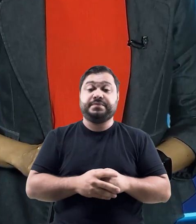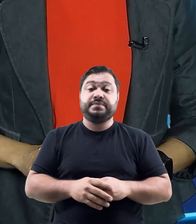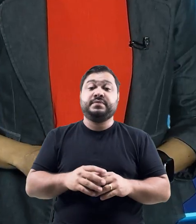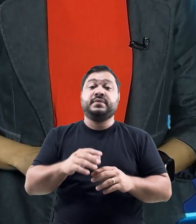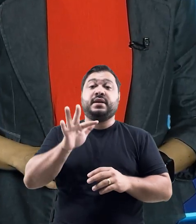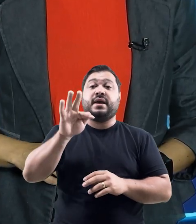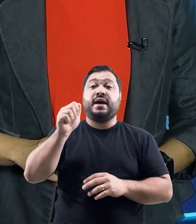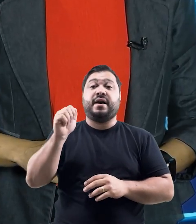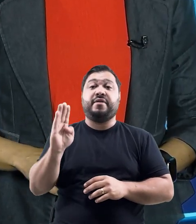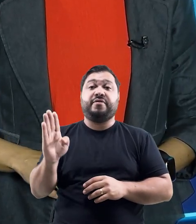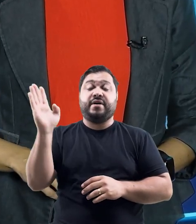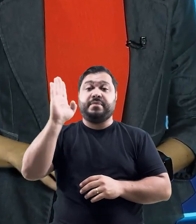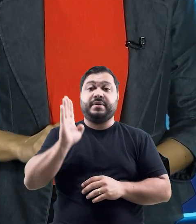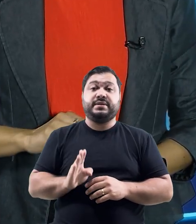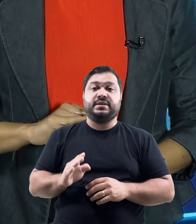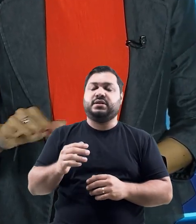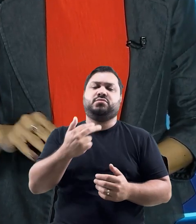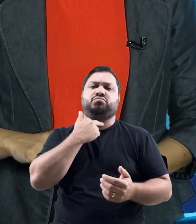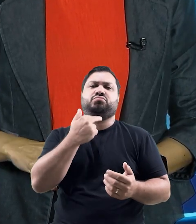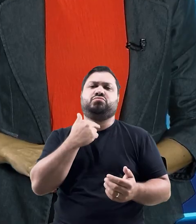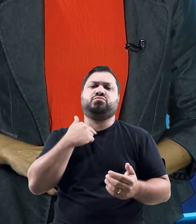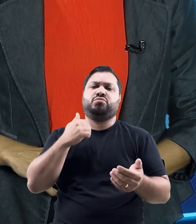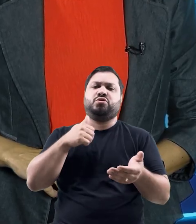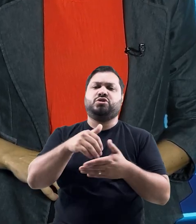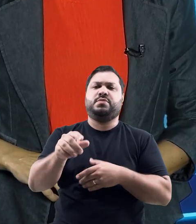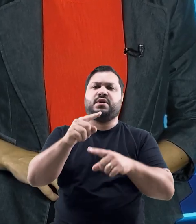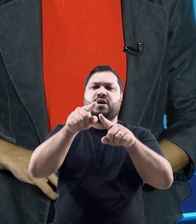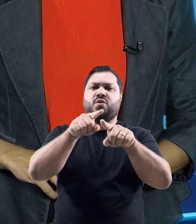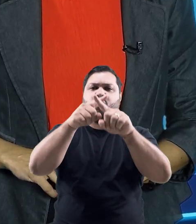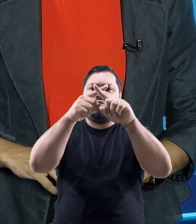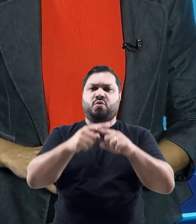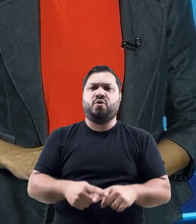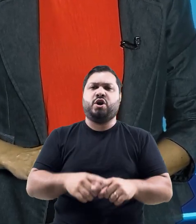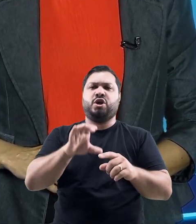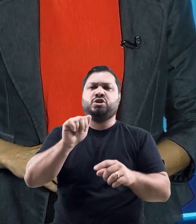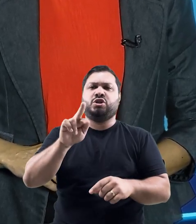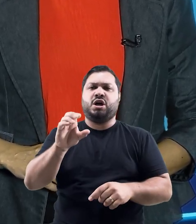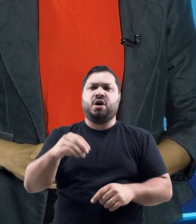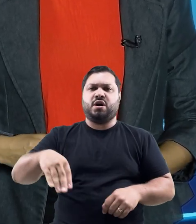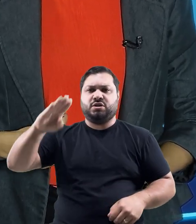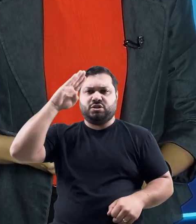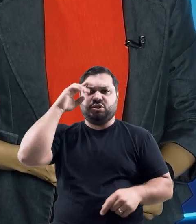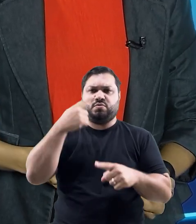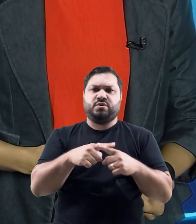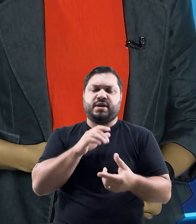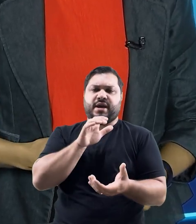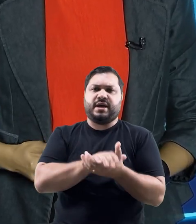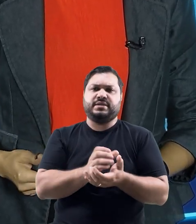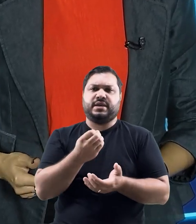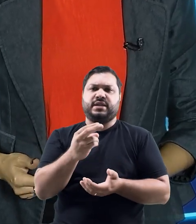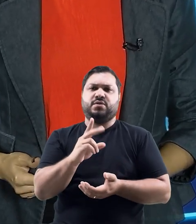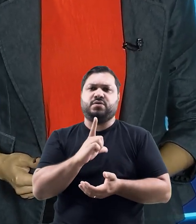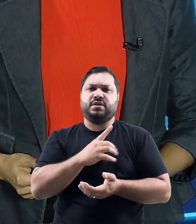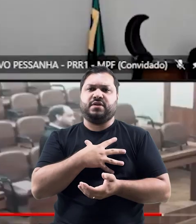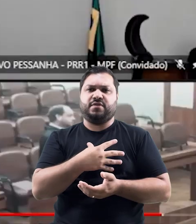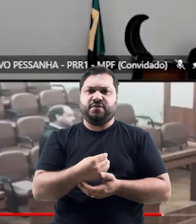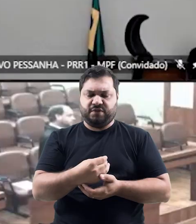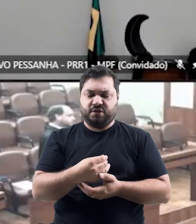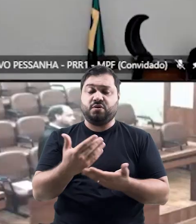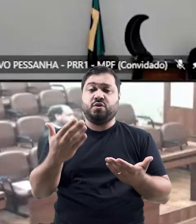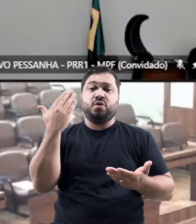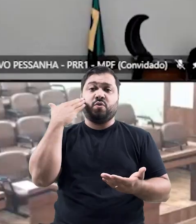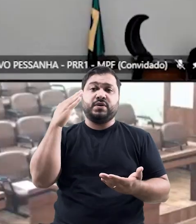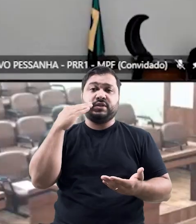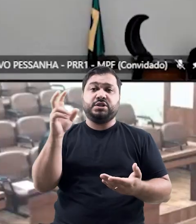A Força Aérea Brasileira não pode eliminar concorrente ao cargo de sargento por ser casada ou ter filhos. Com